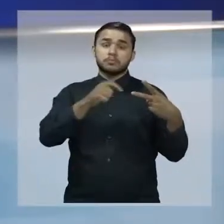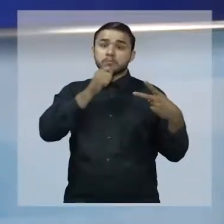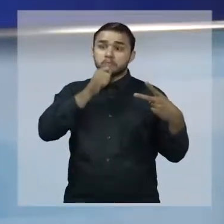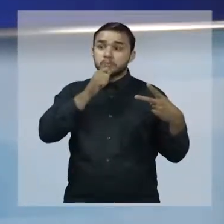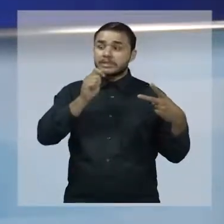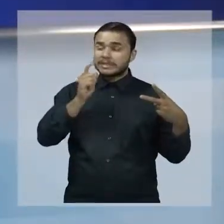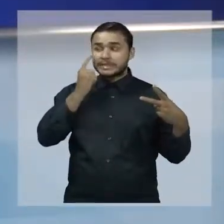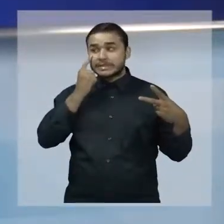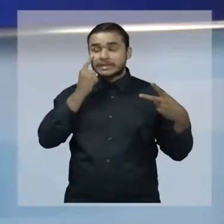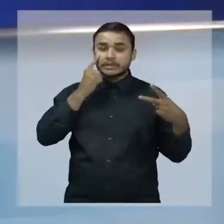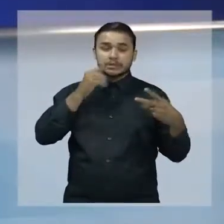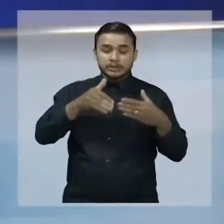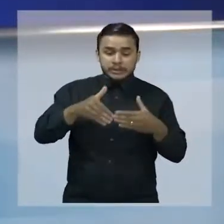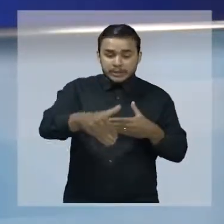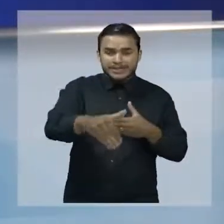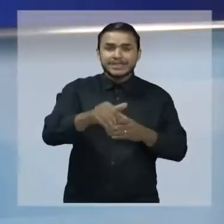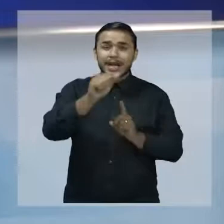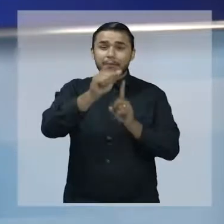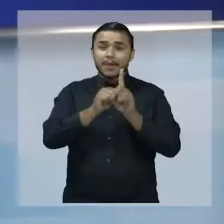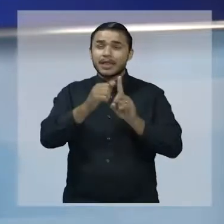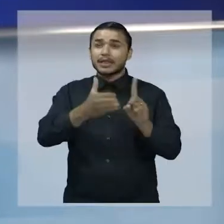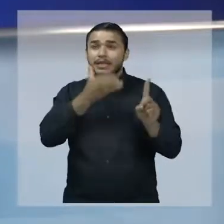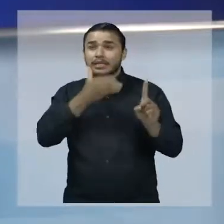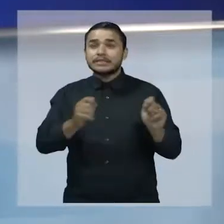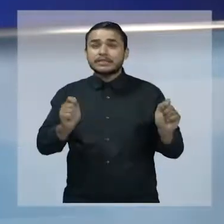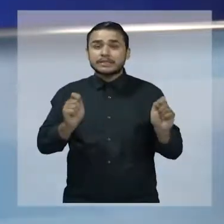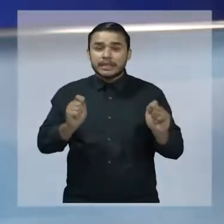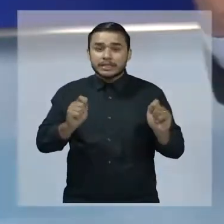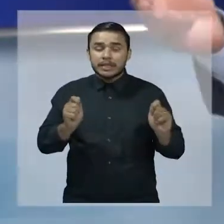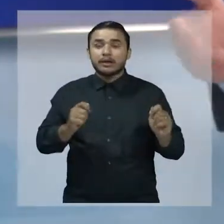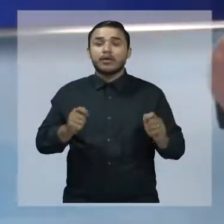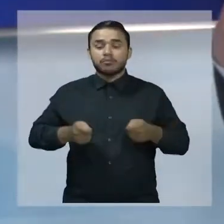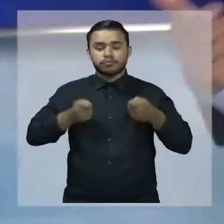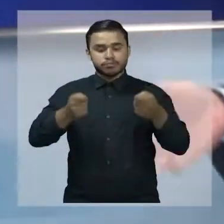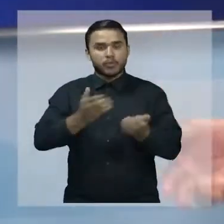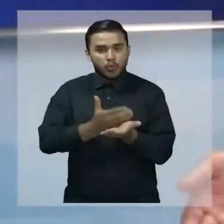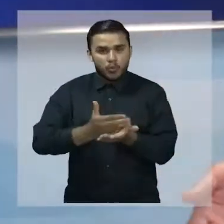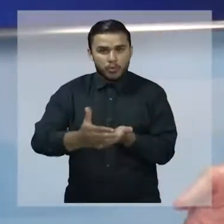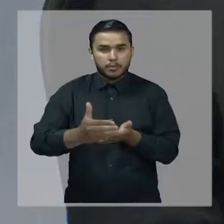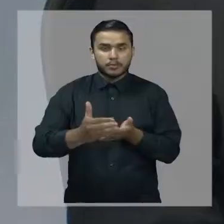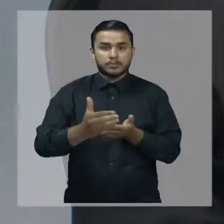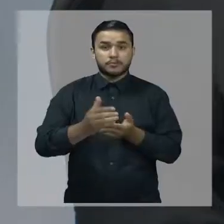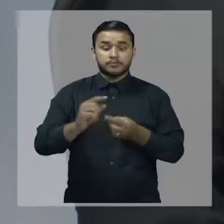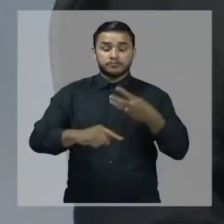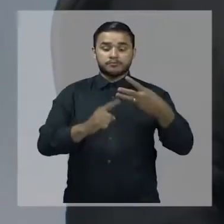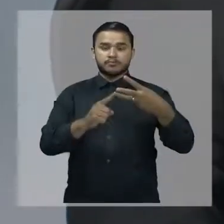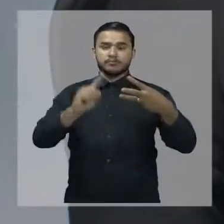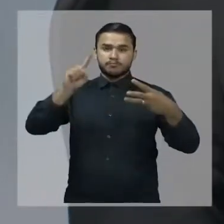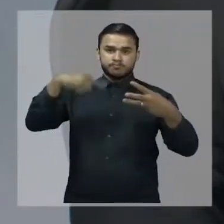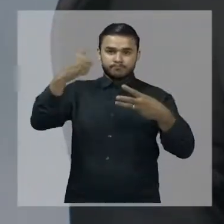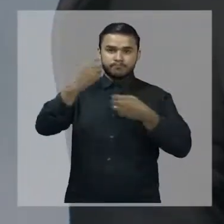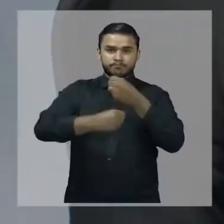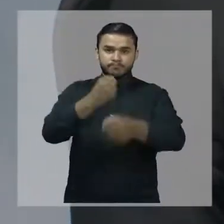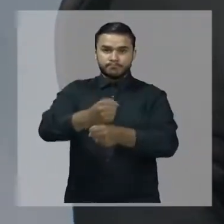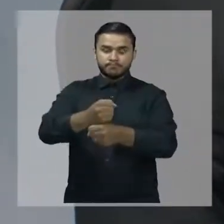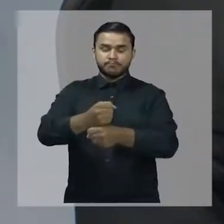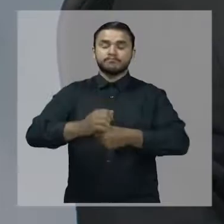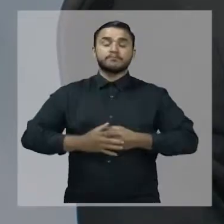tempo para ir ao plenário ainda até o final do ano, ficando o Pacto Federativo, muito provavelmente, para o ano